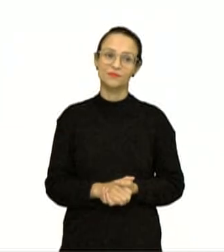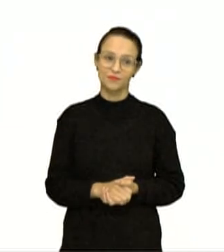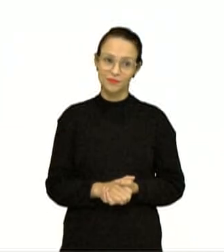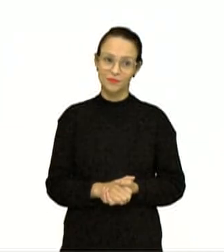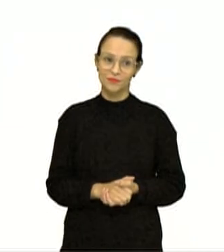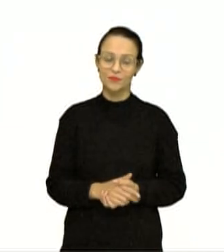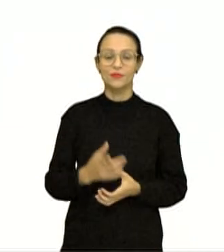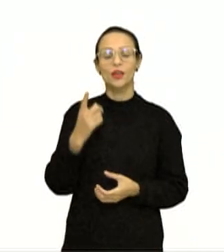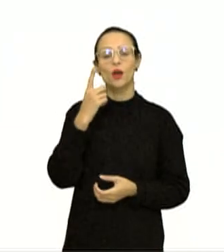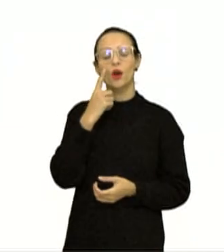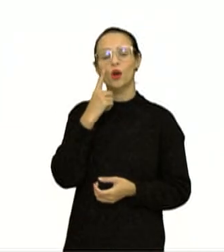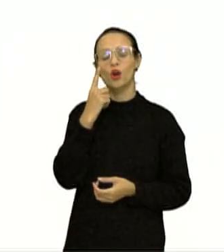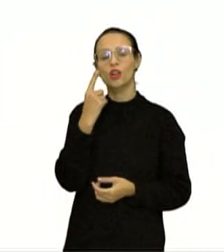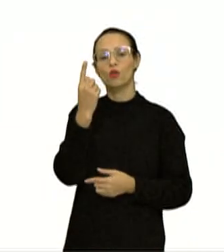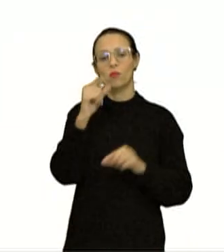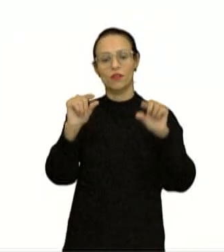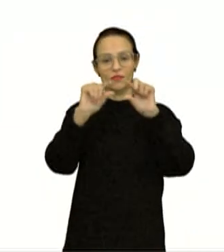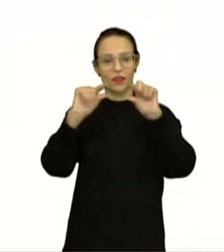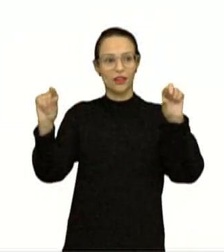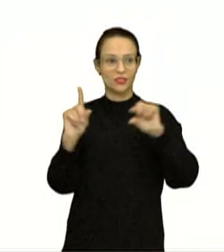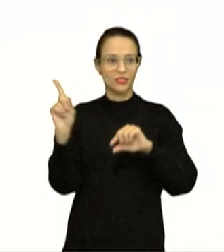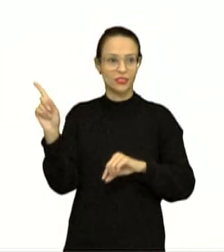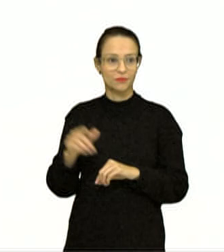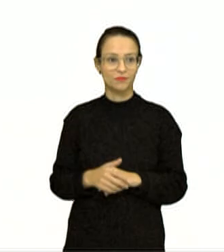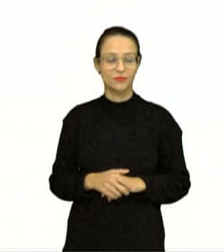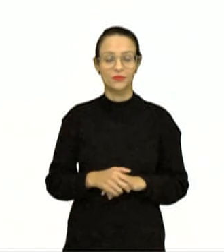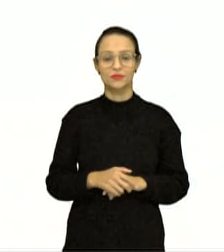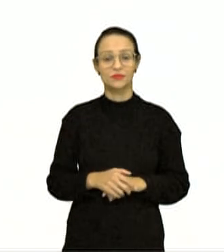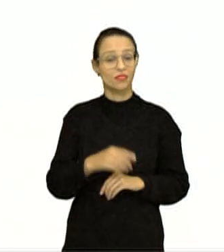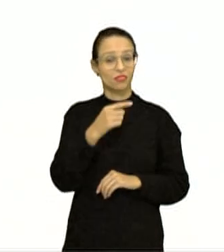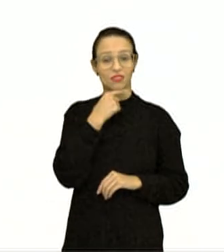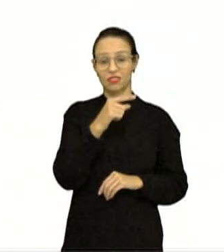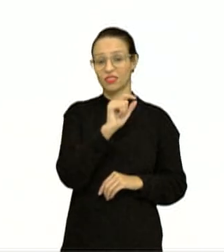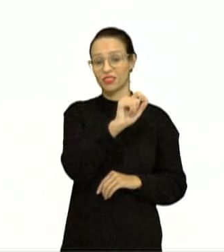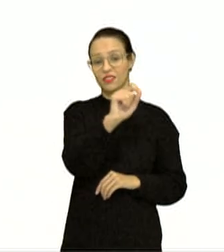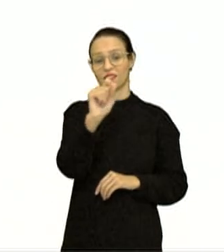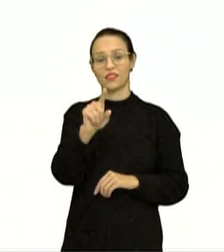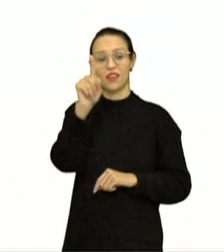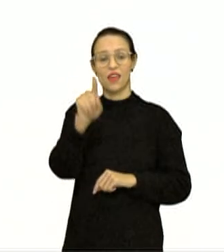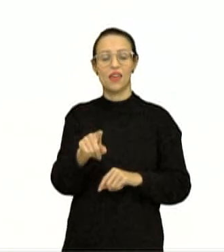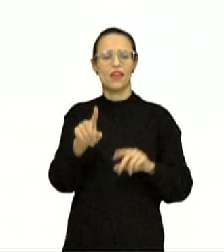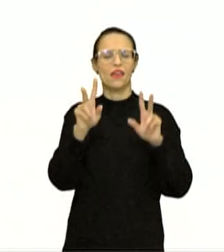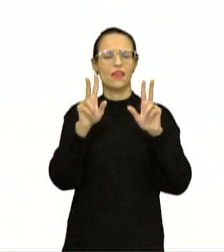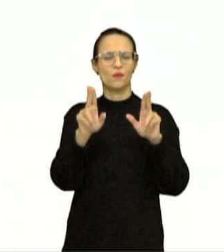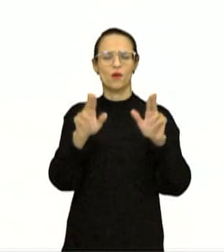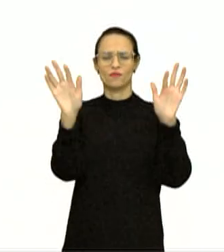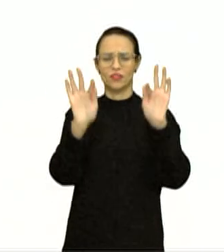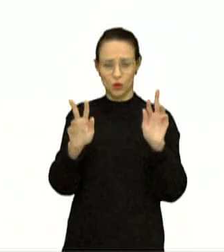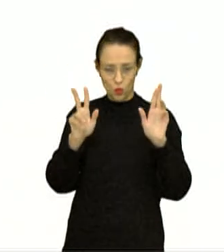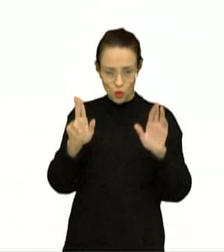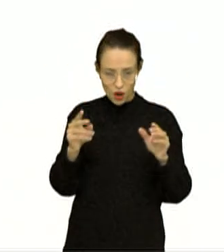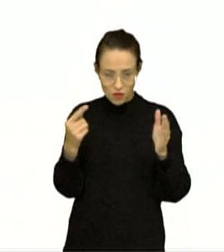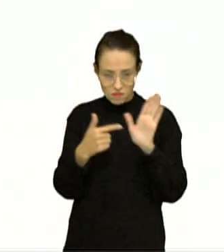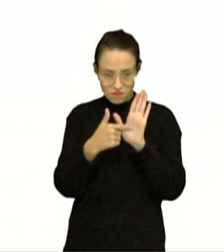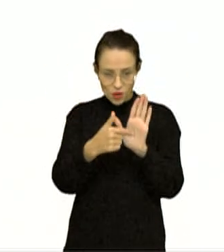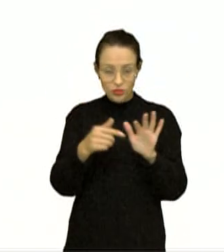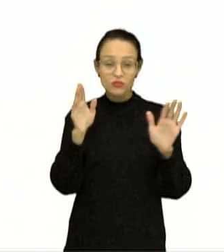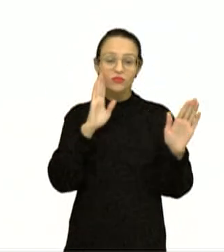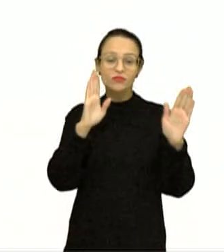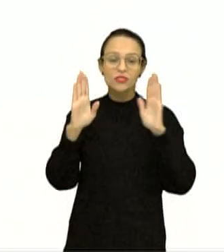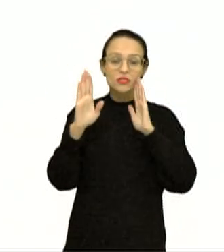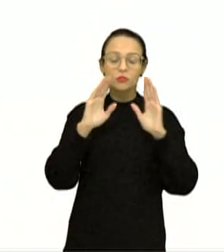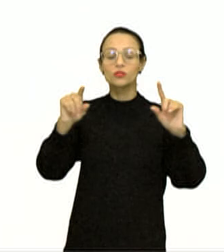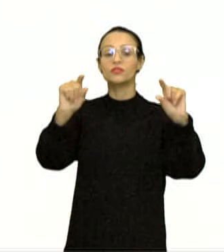Retirando uma frase desse enunciado, ninguém é tão feliz como demonstra no Facebook. Temos uma frase